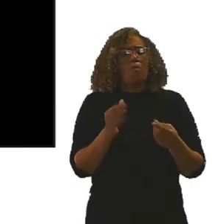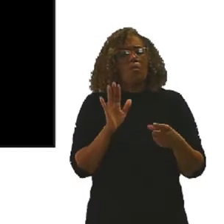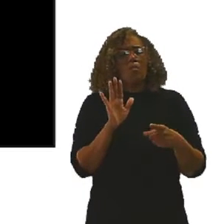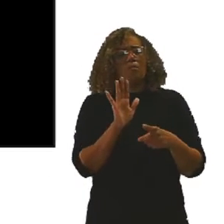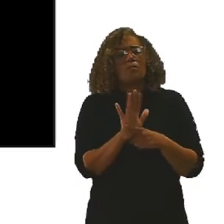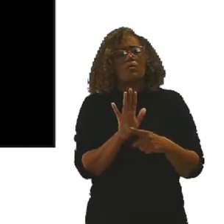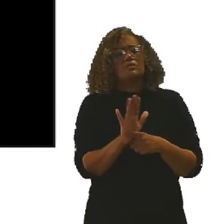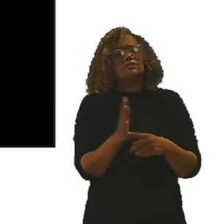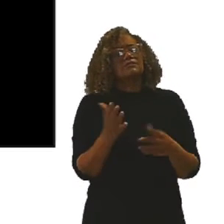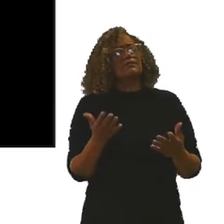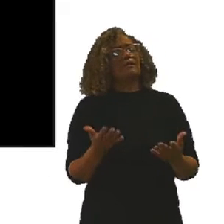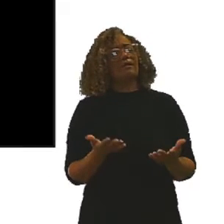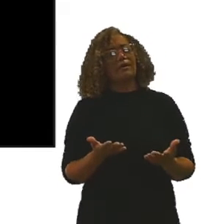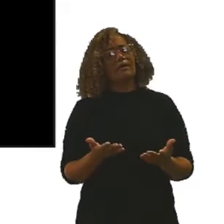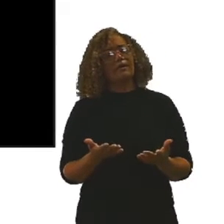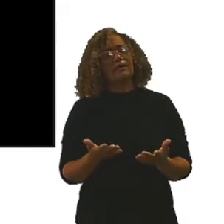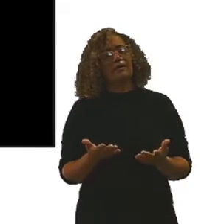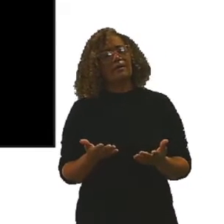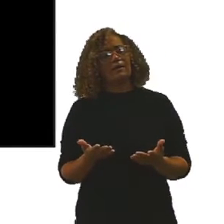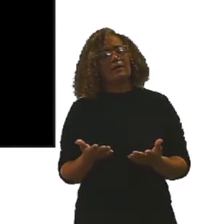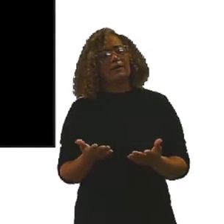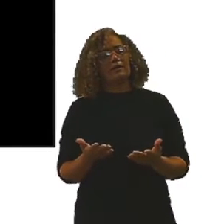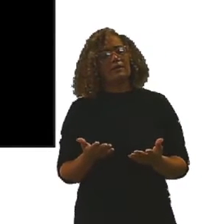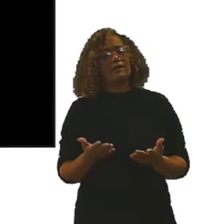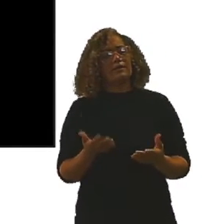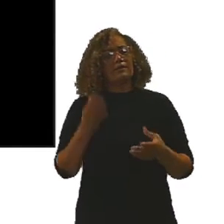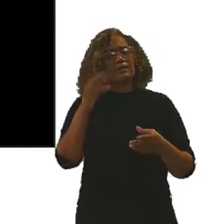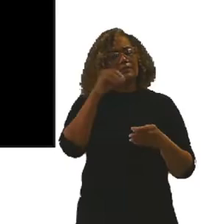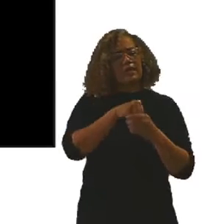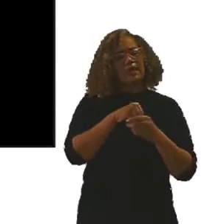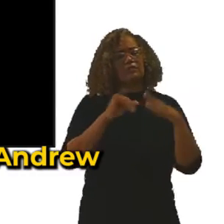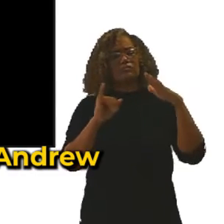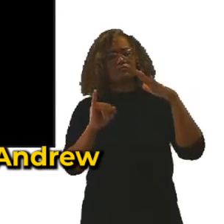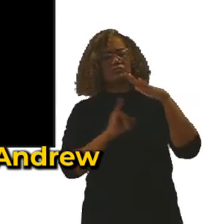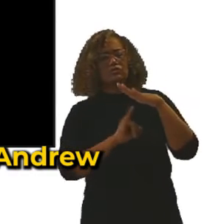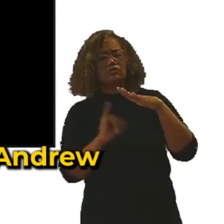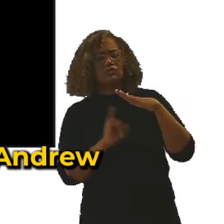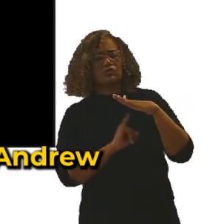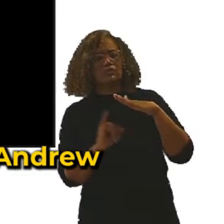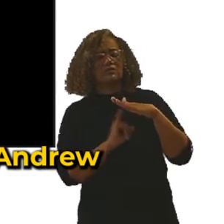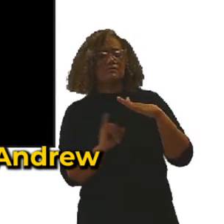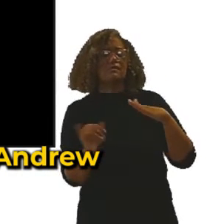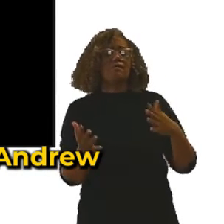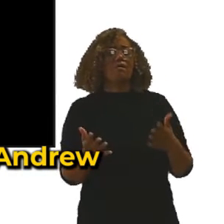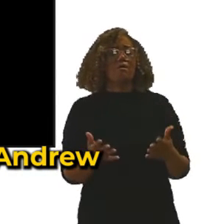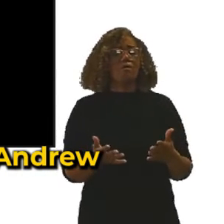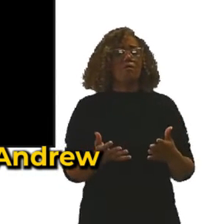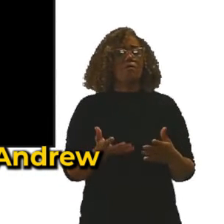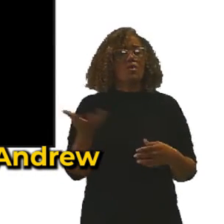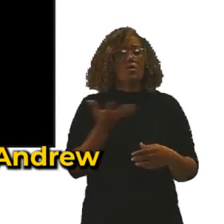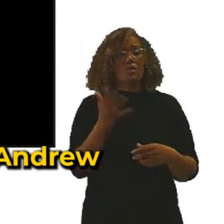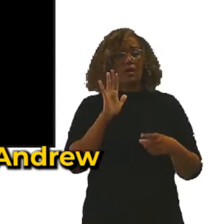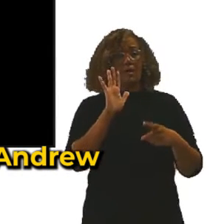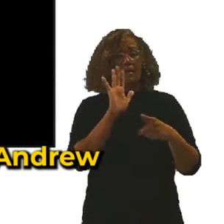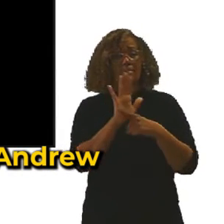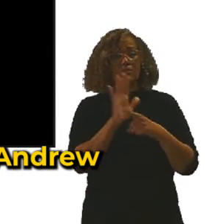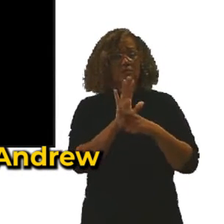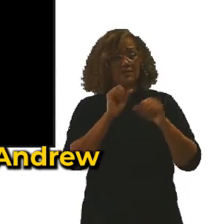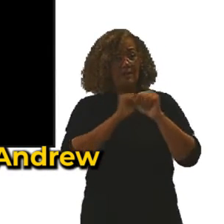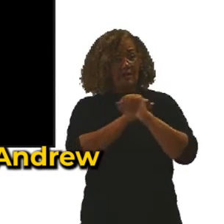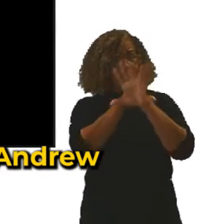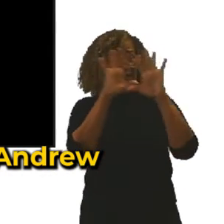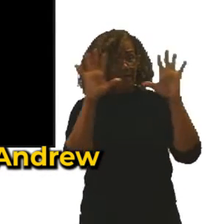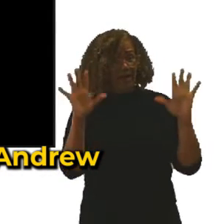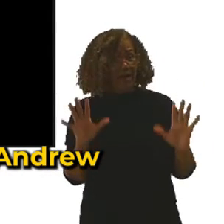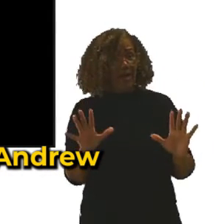perifericamente nas práticas institucionais. eu coloco, então, a lupa conceitual sobre